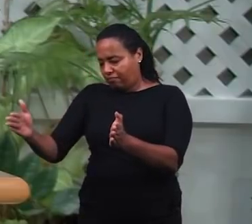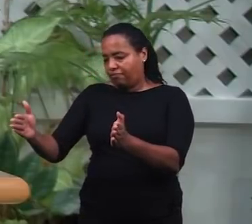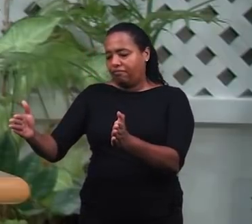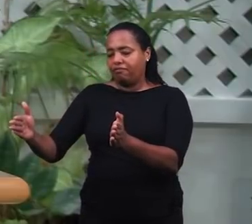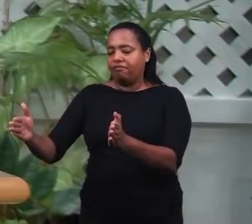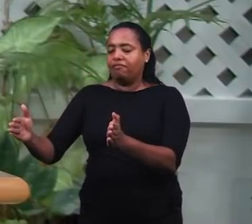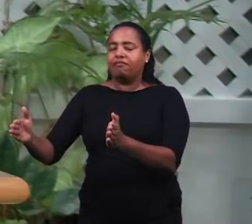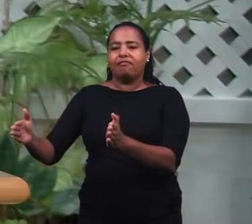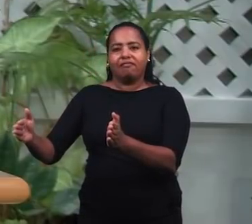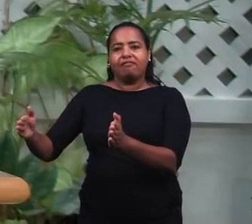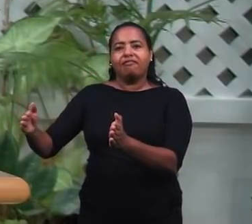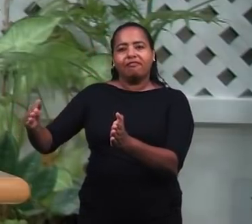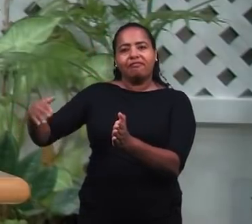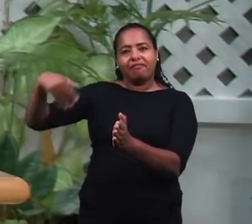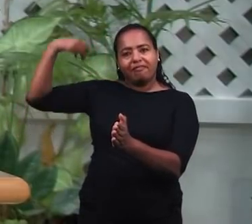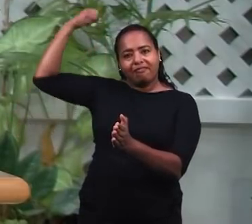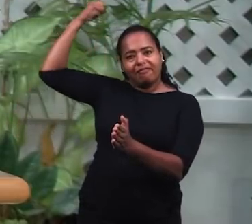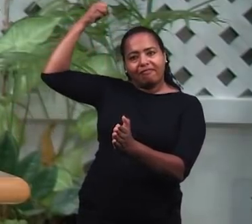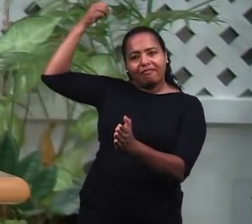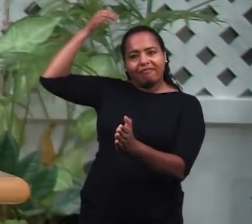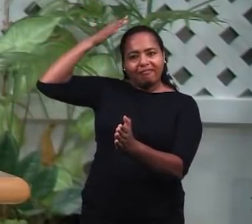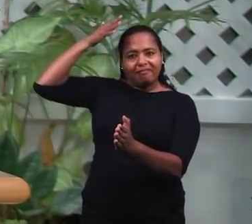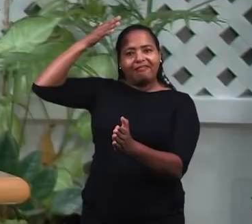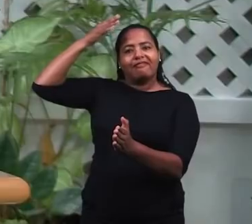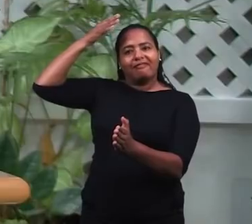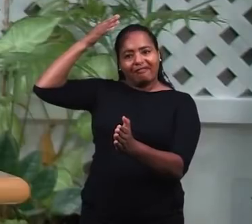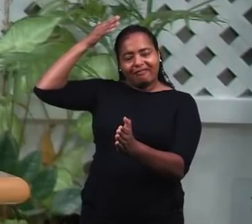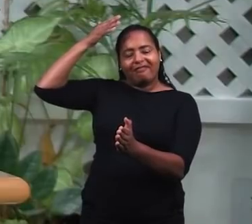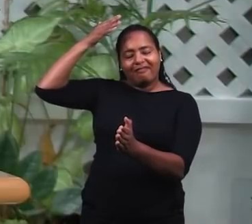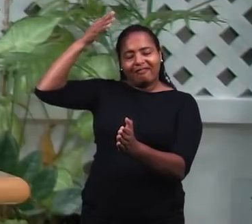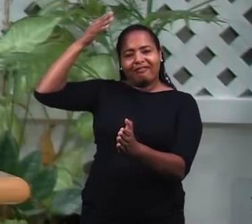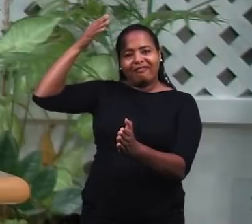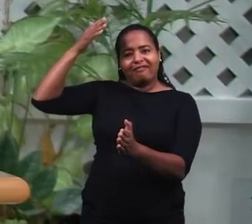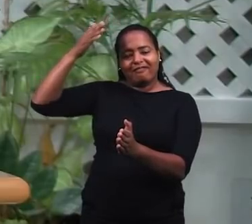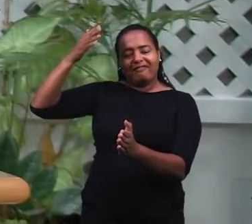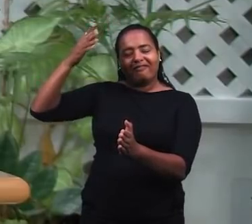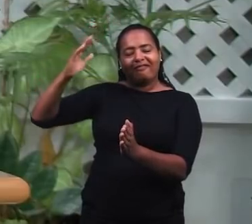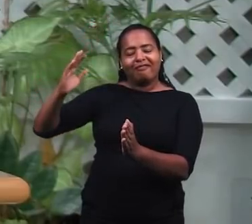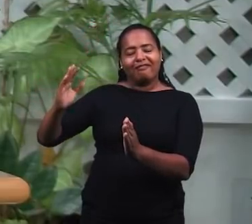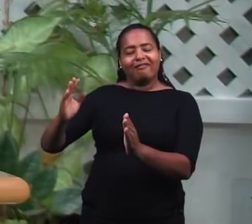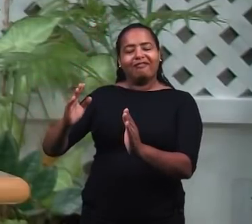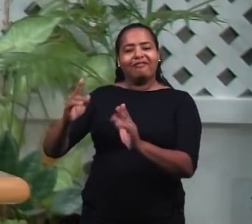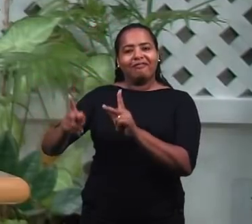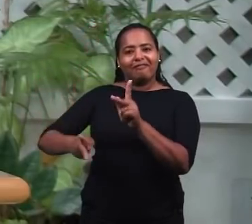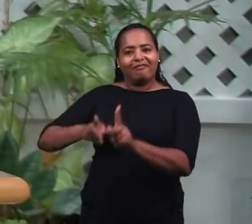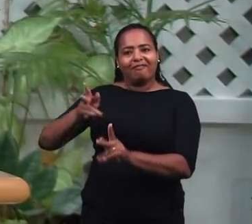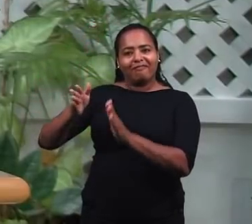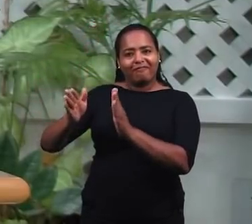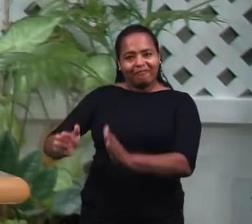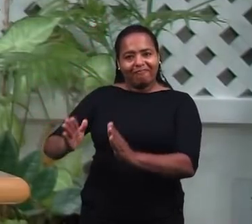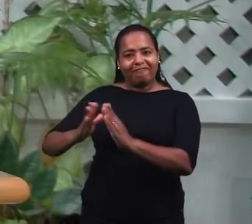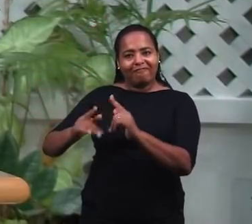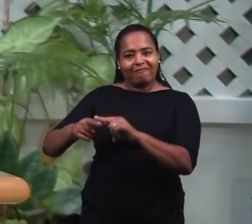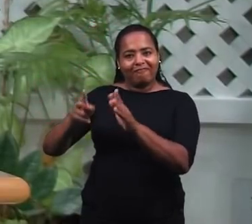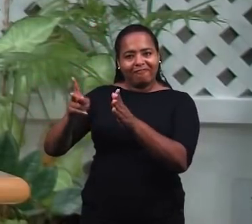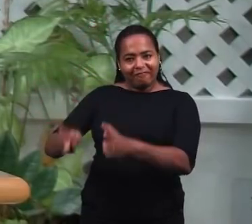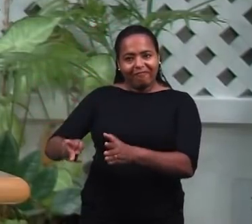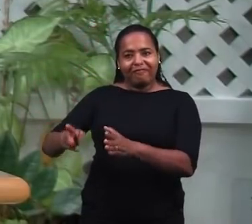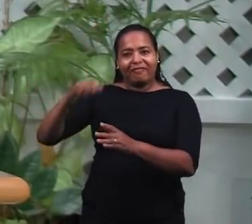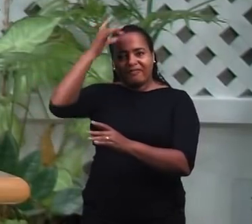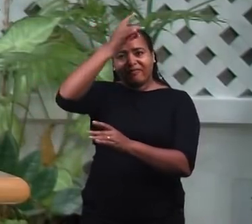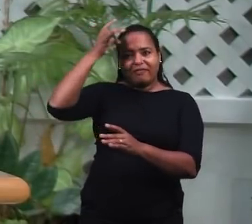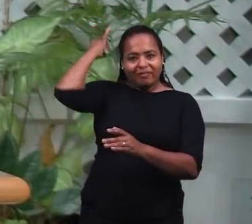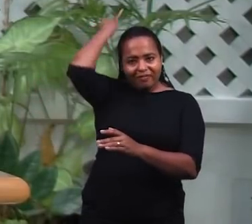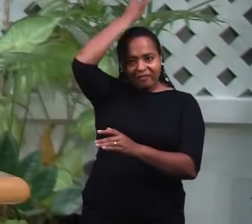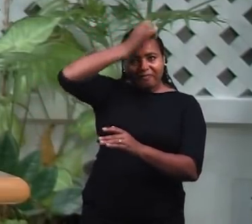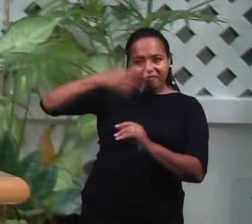dispensação da graça, a dispensação da igreja, a dispensação do